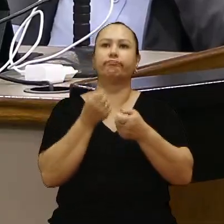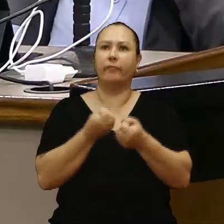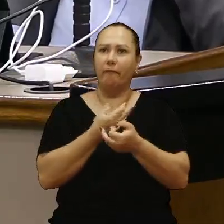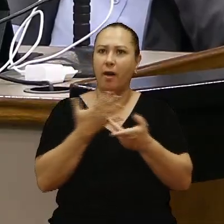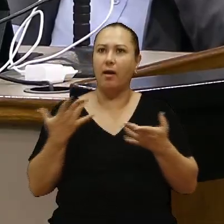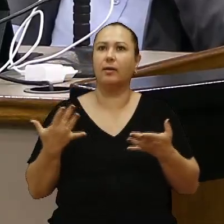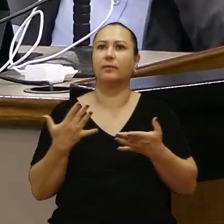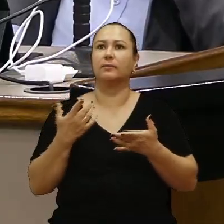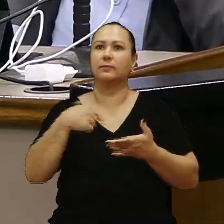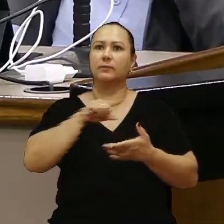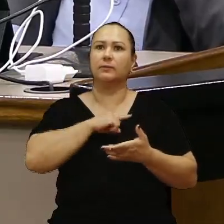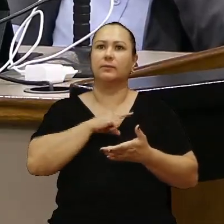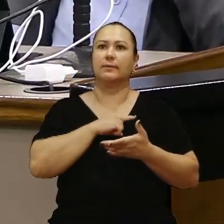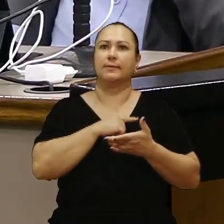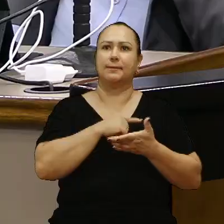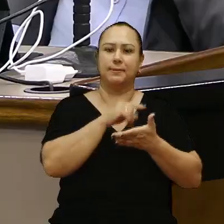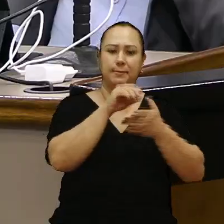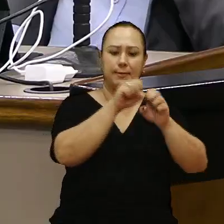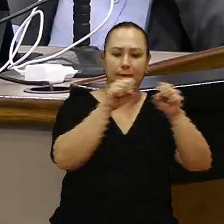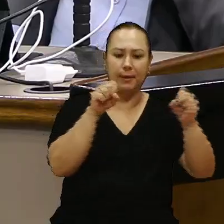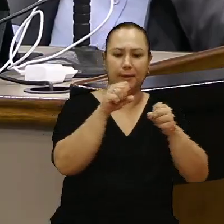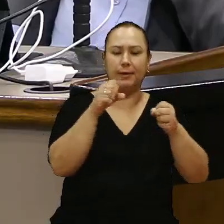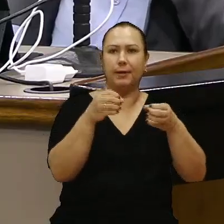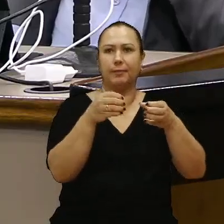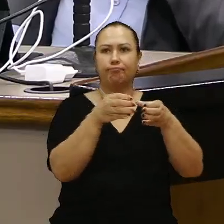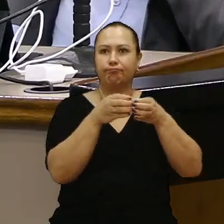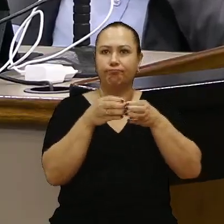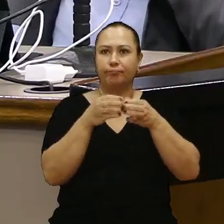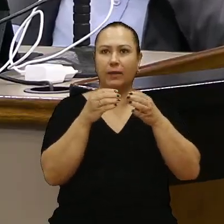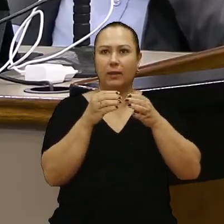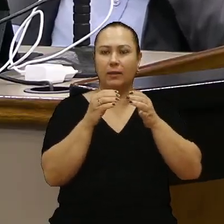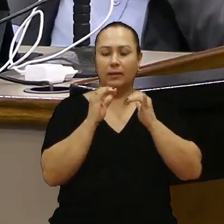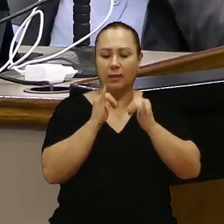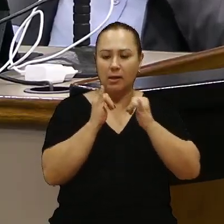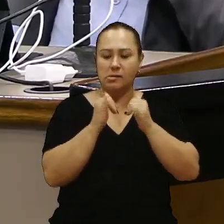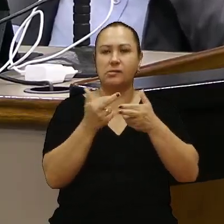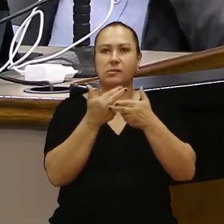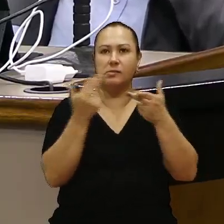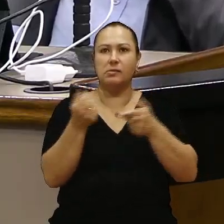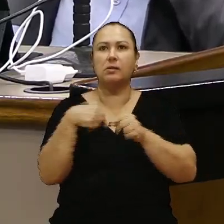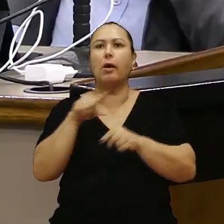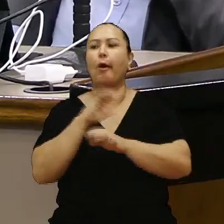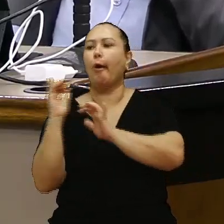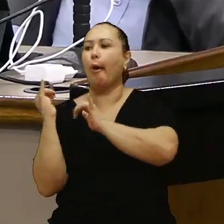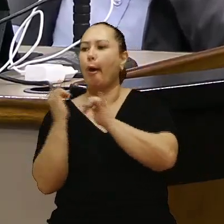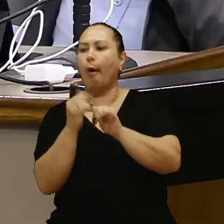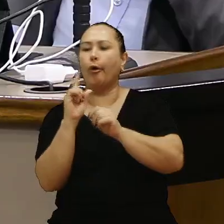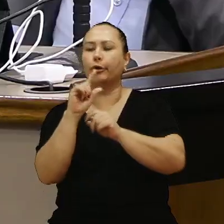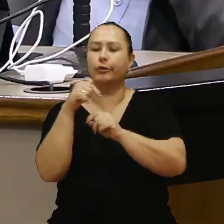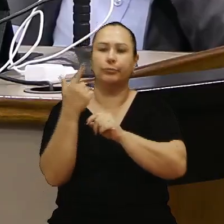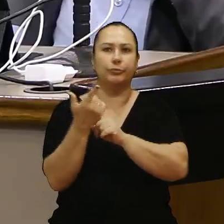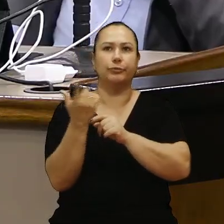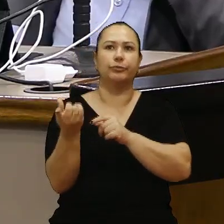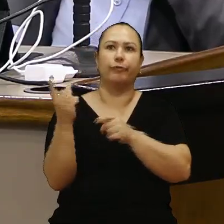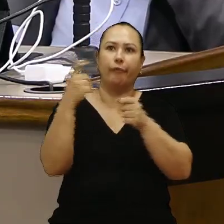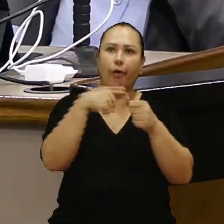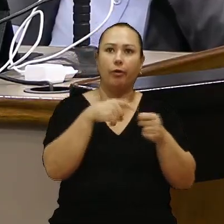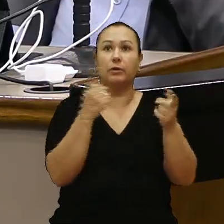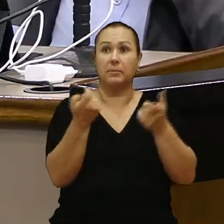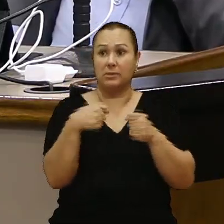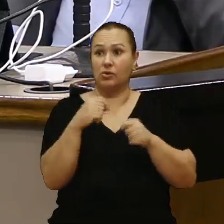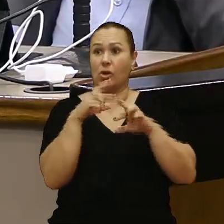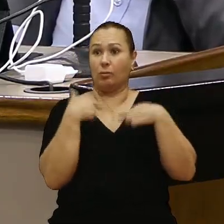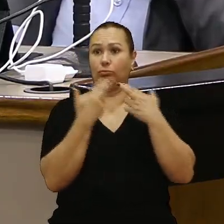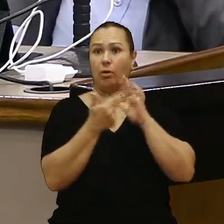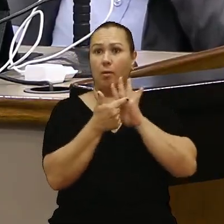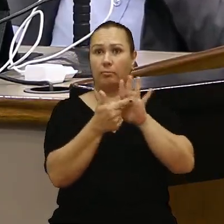isso, falando que o ônibus vai até o interior fora de operação e quando volta. Precisou ter aquela reunião para apresentação